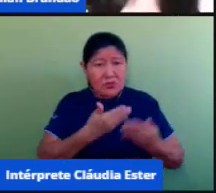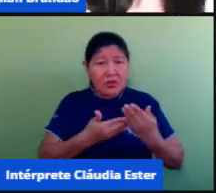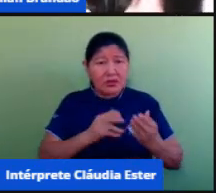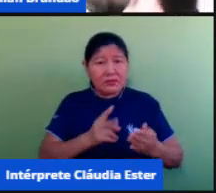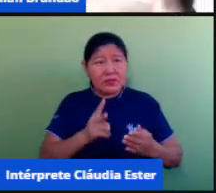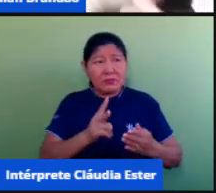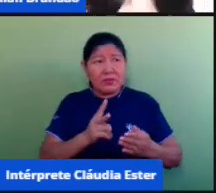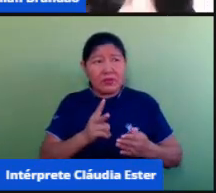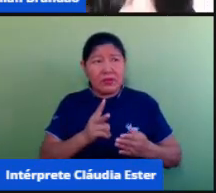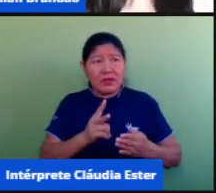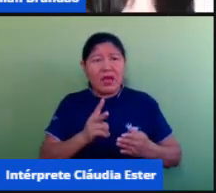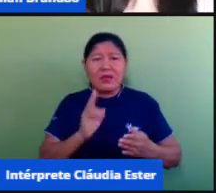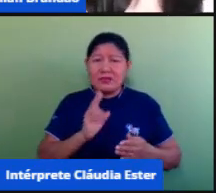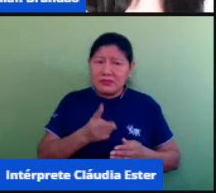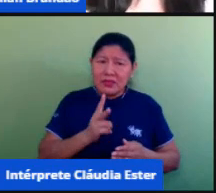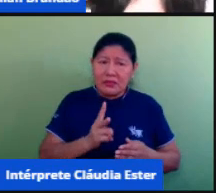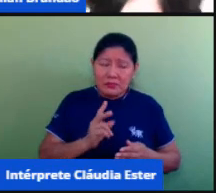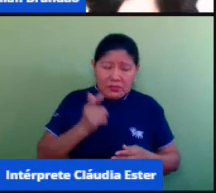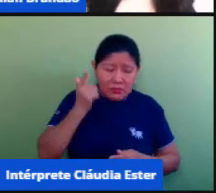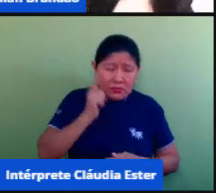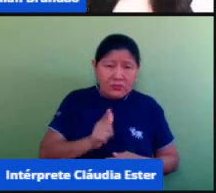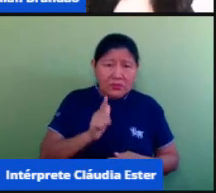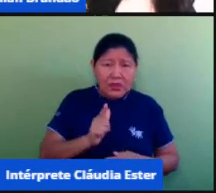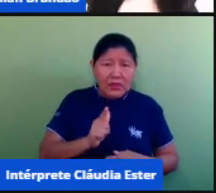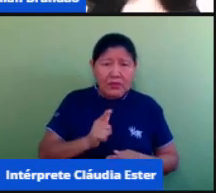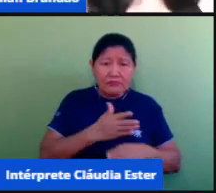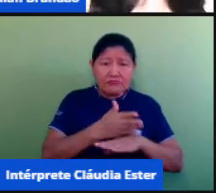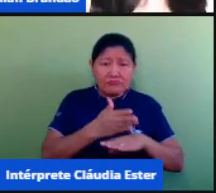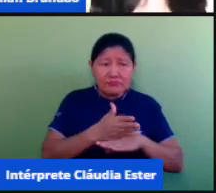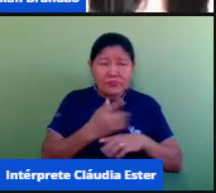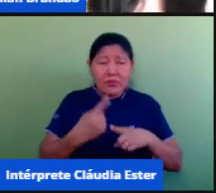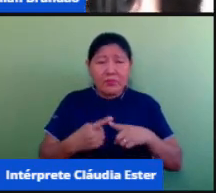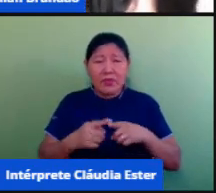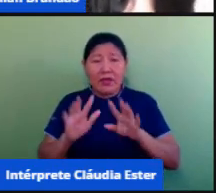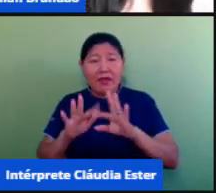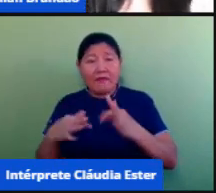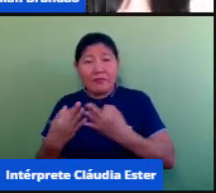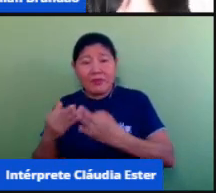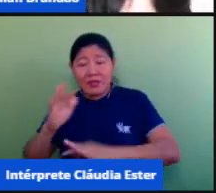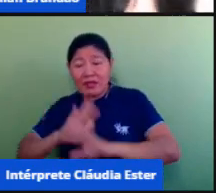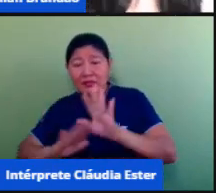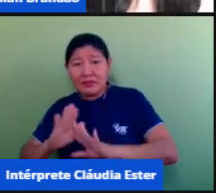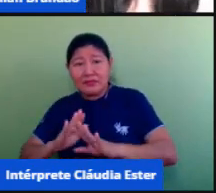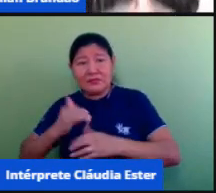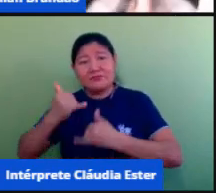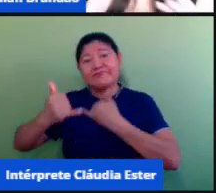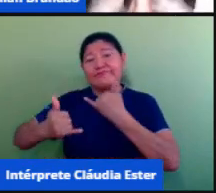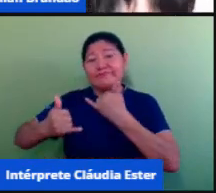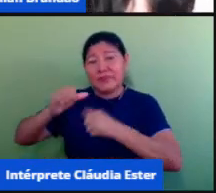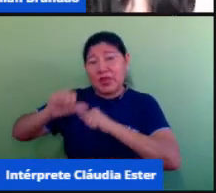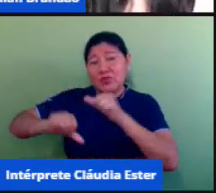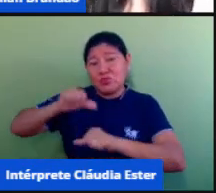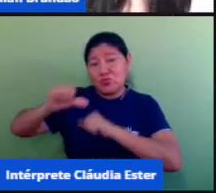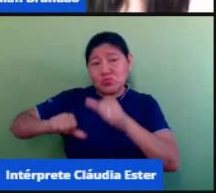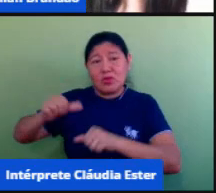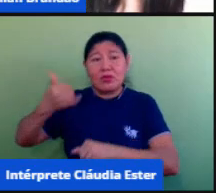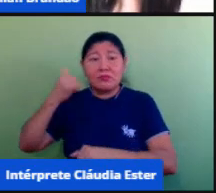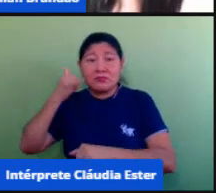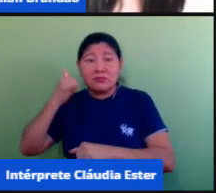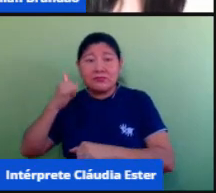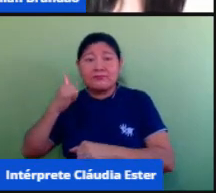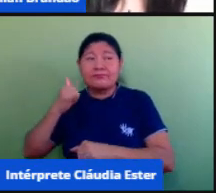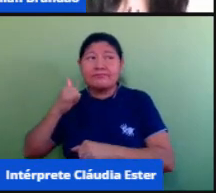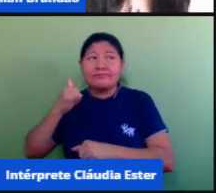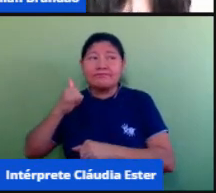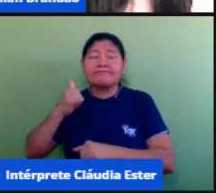de números, os pais trocam muito de números de WhatsApp. O que eu vou dizer para vocês? Tudo que é feito dentro da unidade